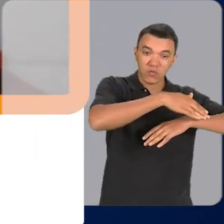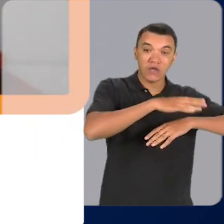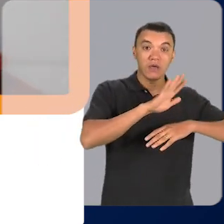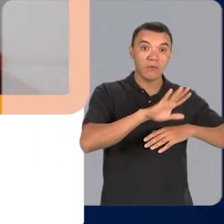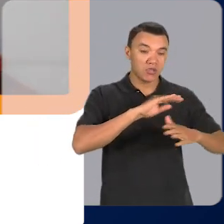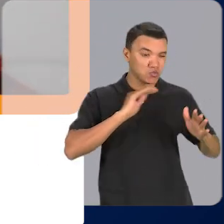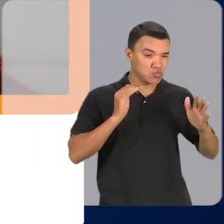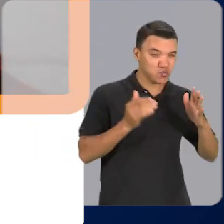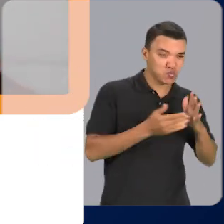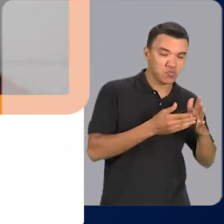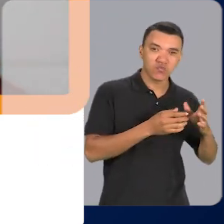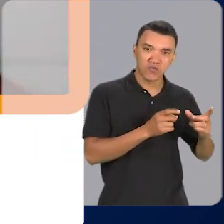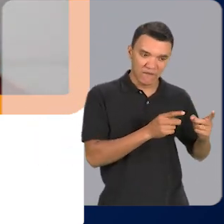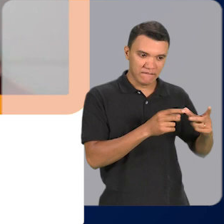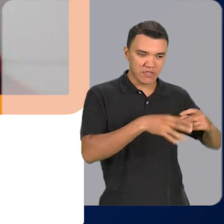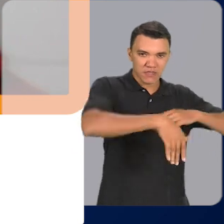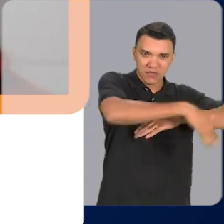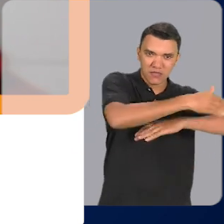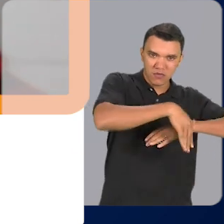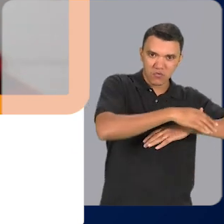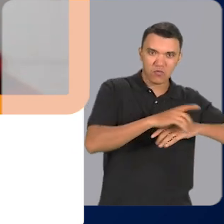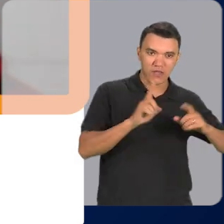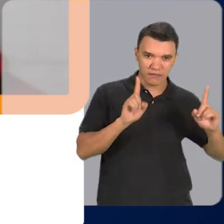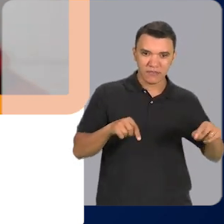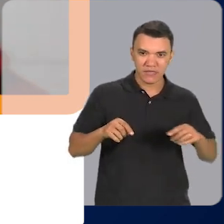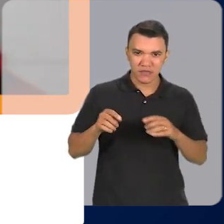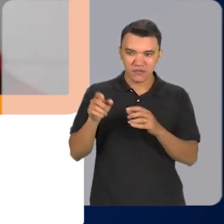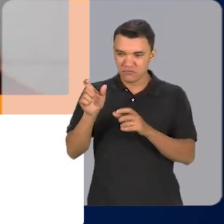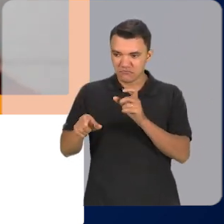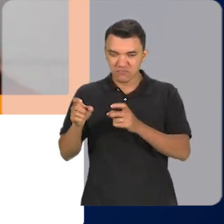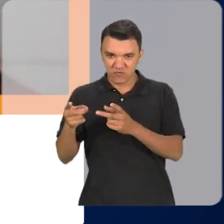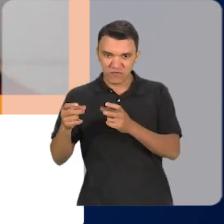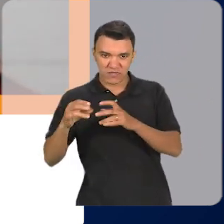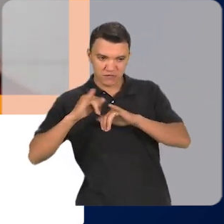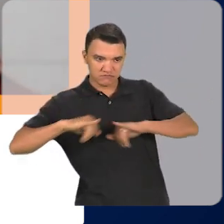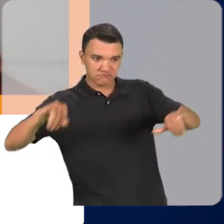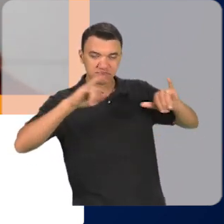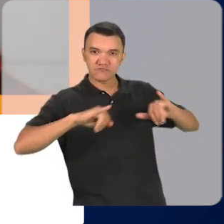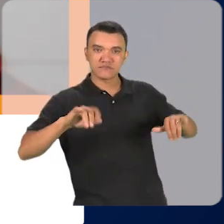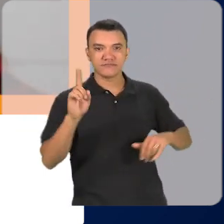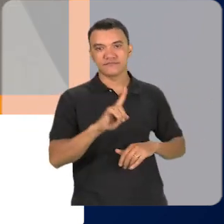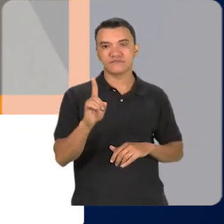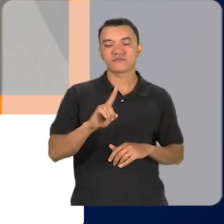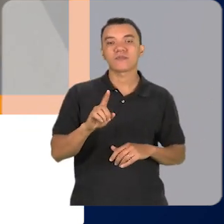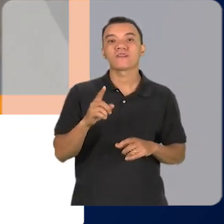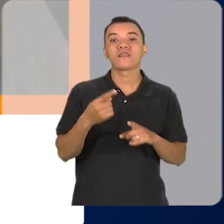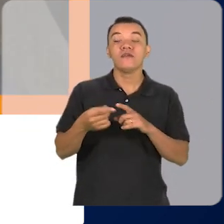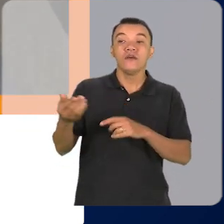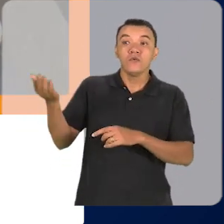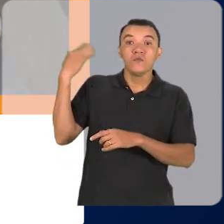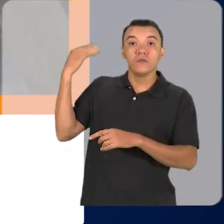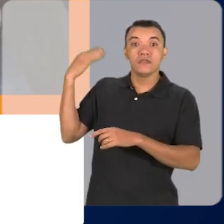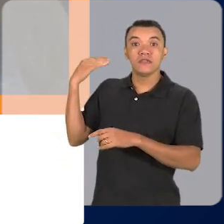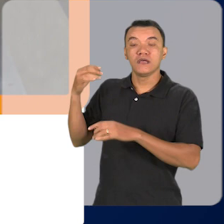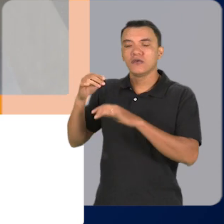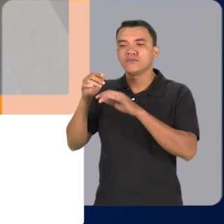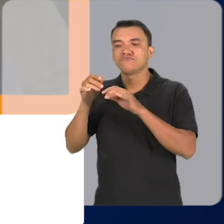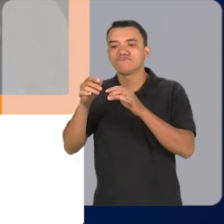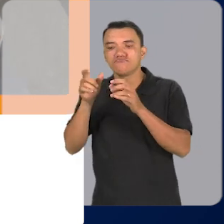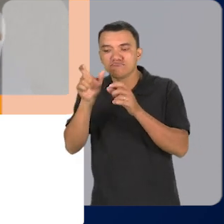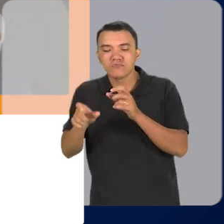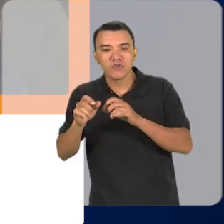que produzia o seu produto, que fabricava e saía para vender. Hoje a gente tem